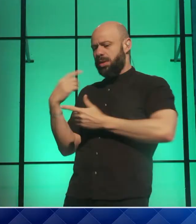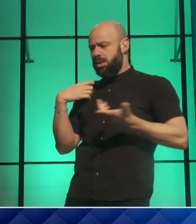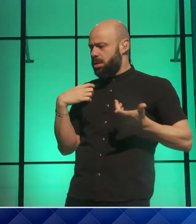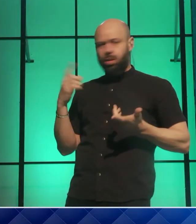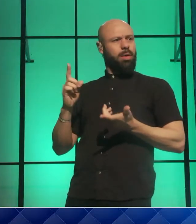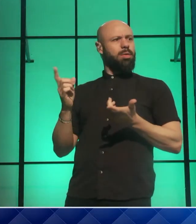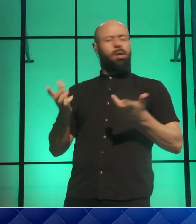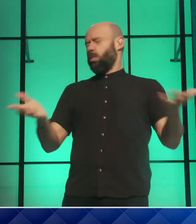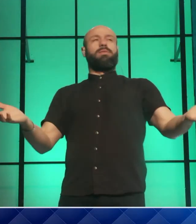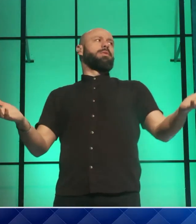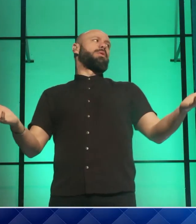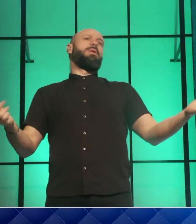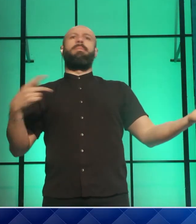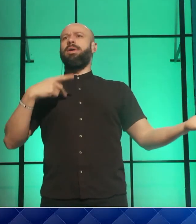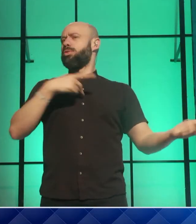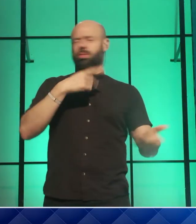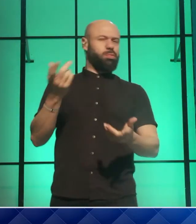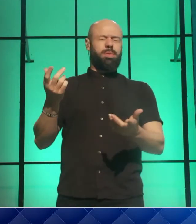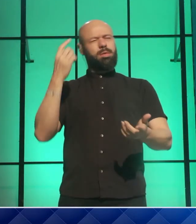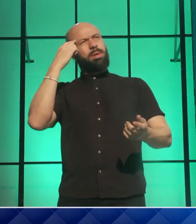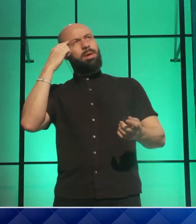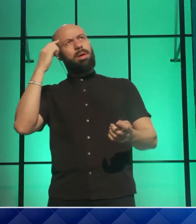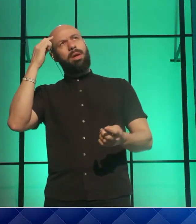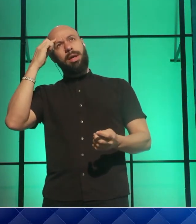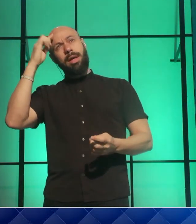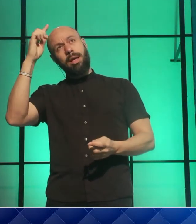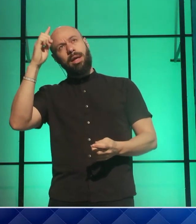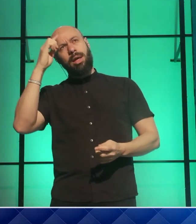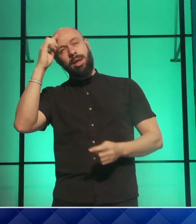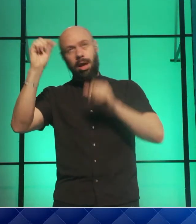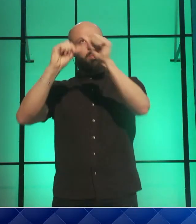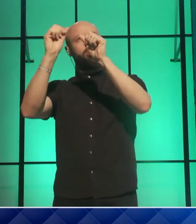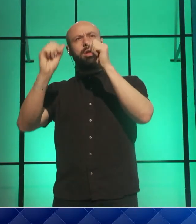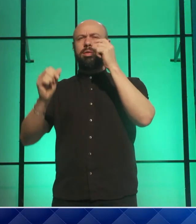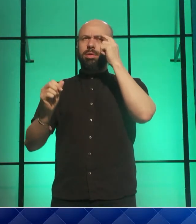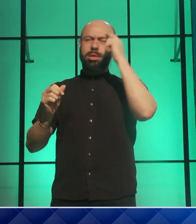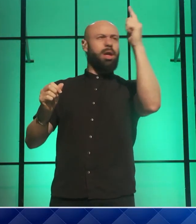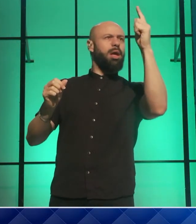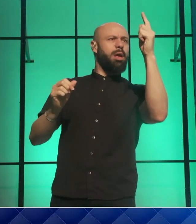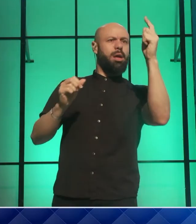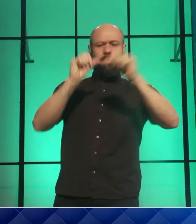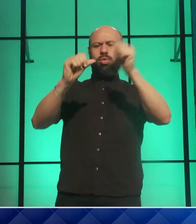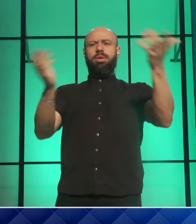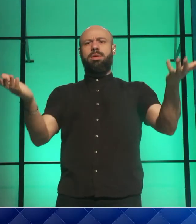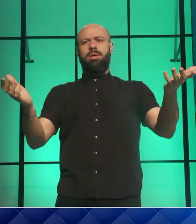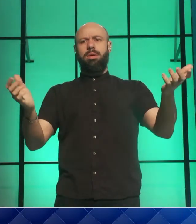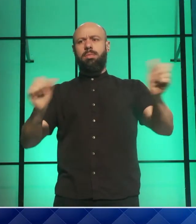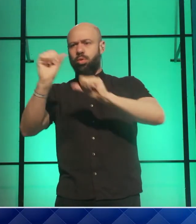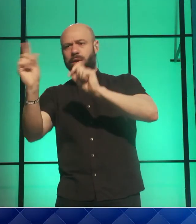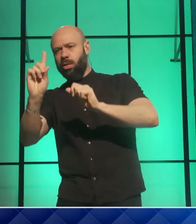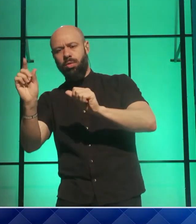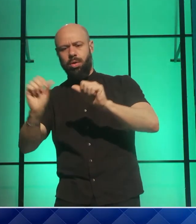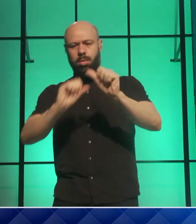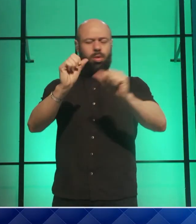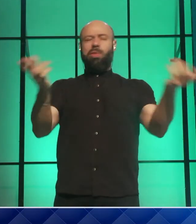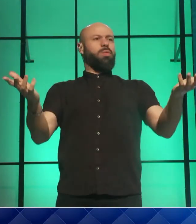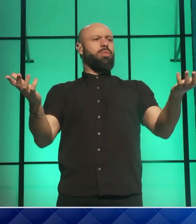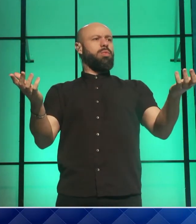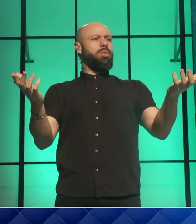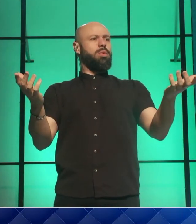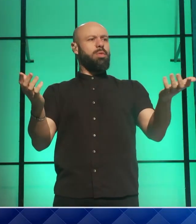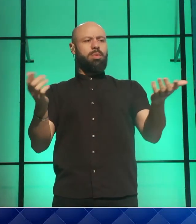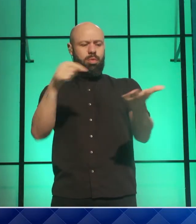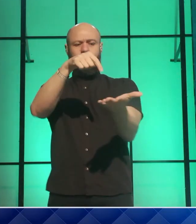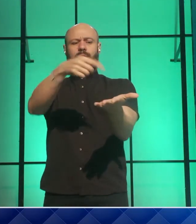Agora, pastor, tu me deu um nó na cabeça. A Bíblia diz que Deus não muda de ideia e agora tu acabou de dizer que a Bíblia diz que Deus muda de